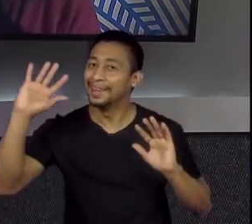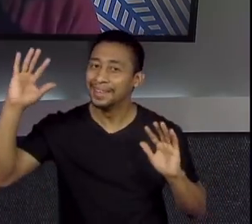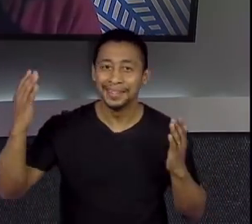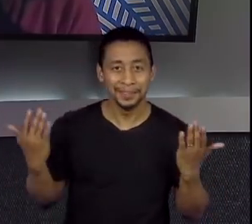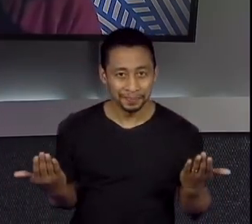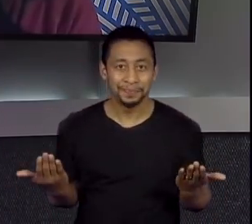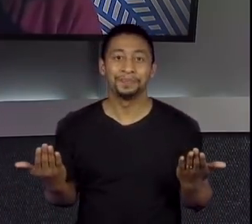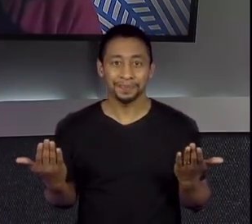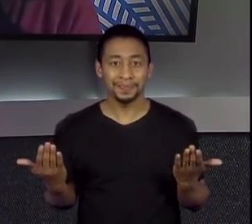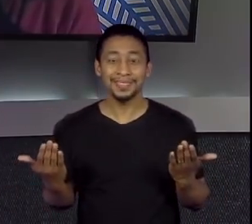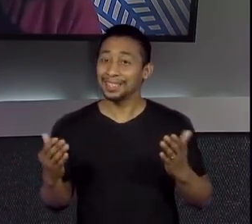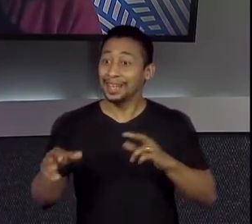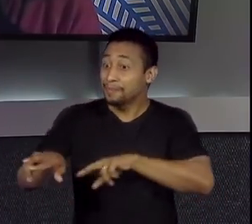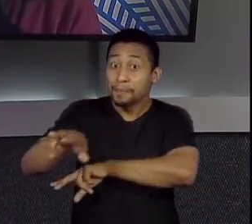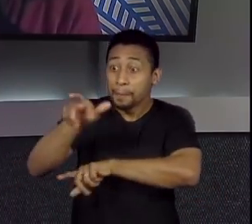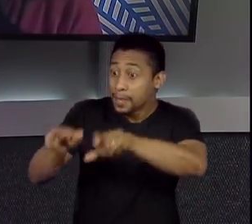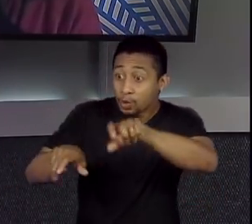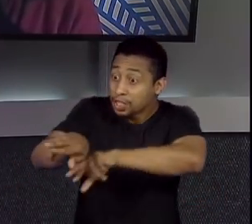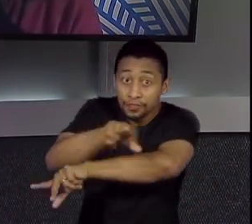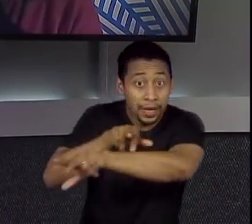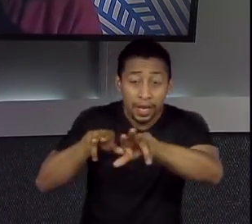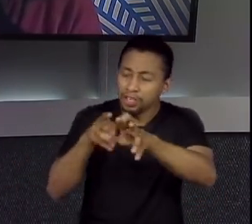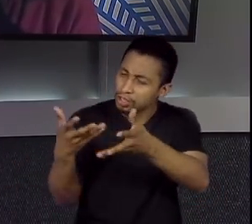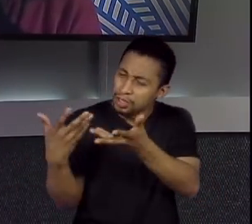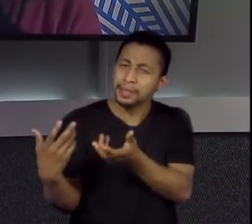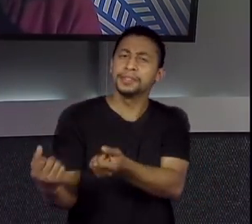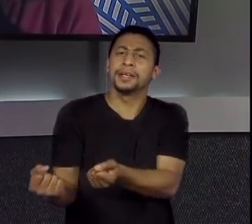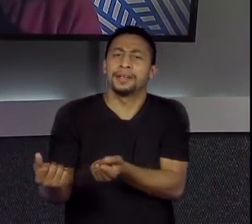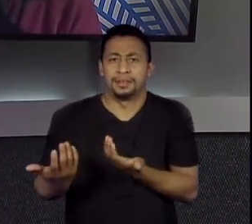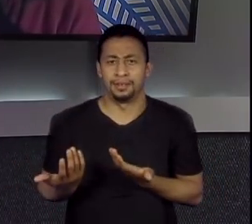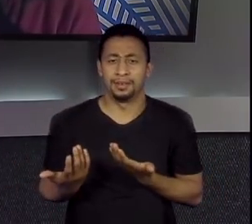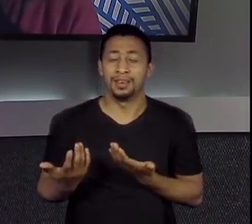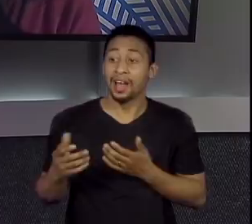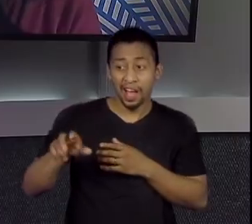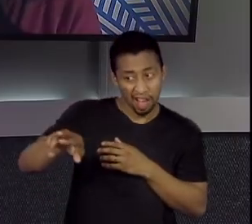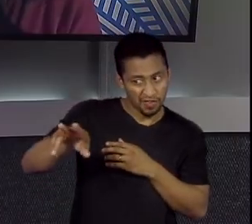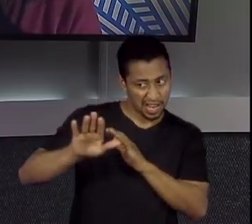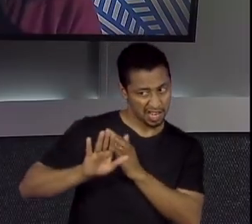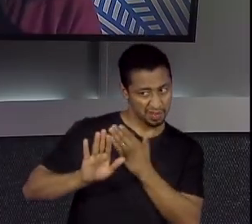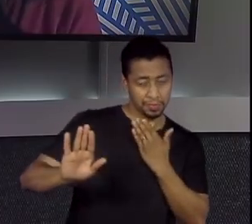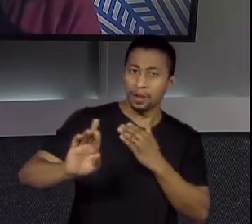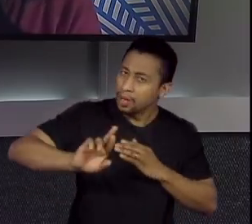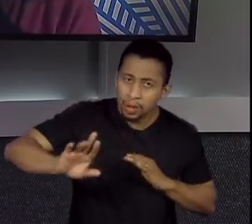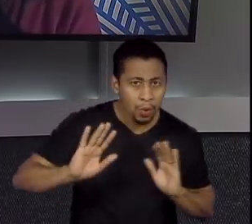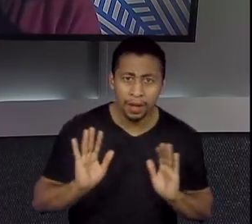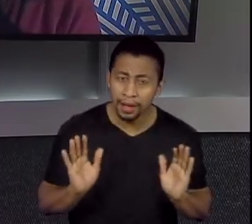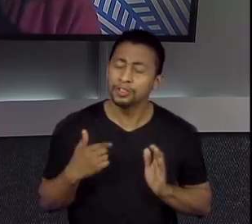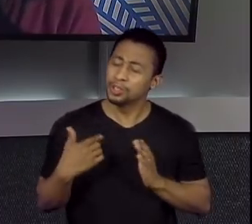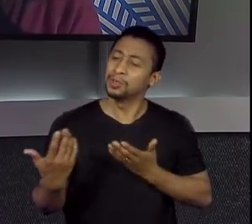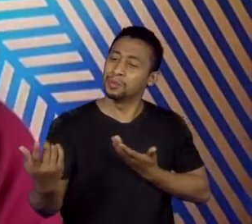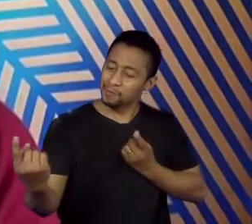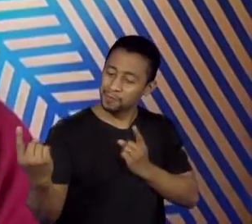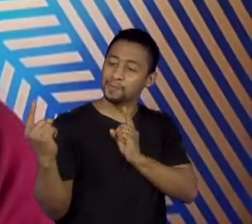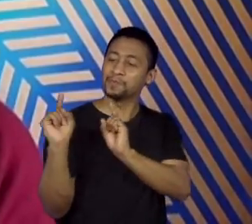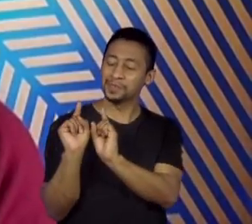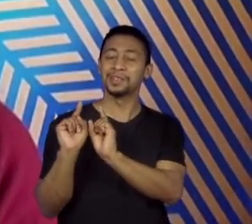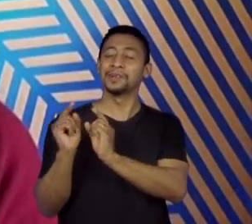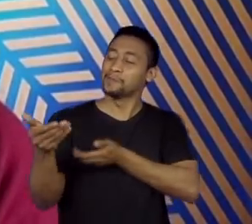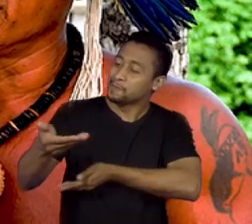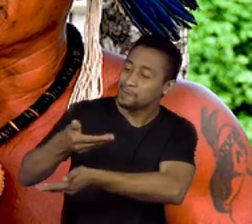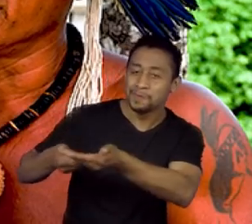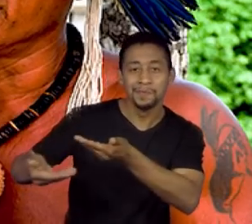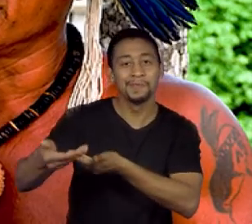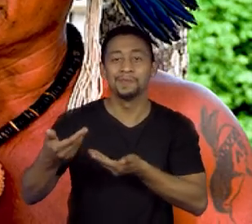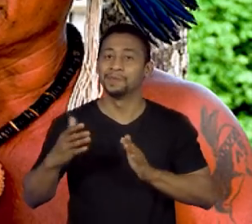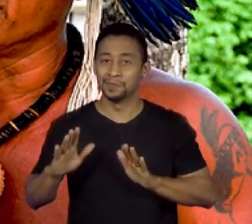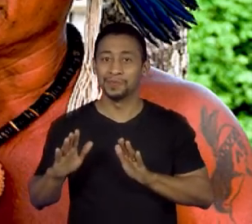vez de rejeitar o que é diferente, a gente reconhece o diferente e celebra. A diferença